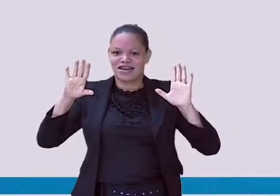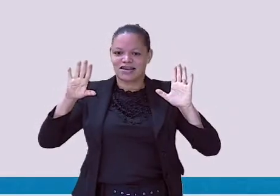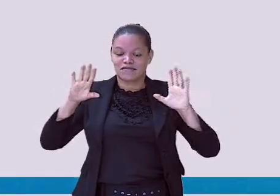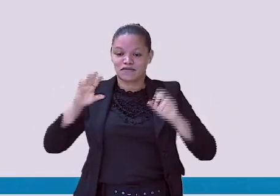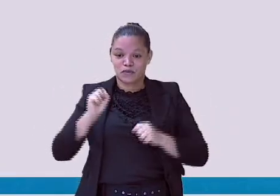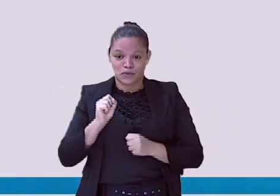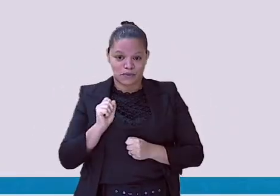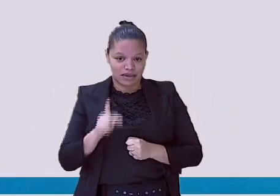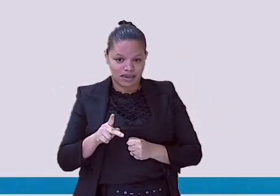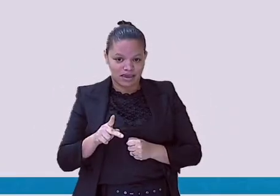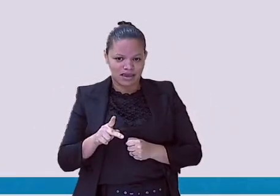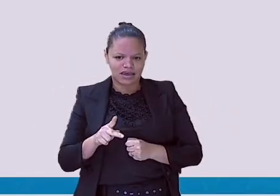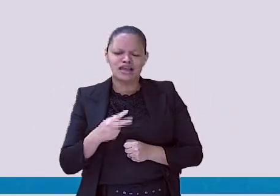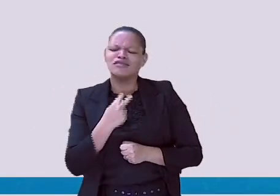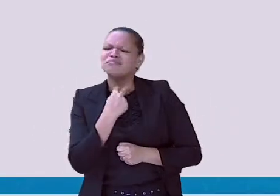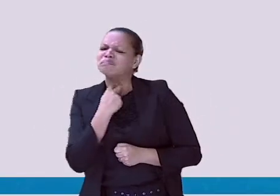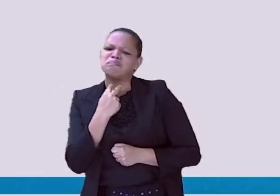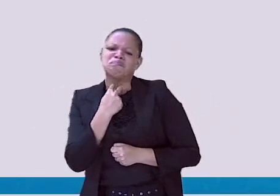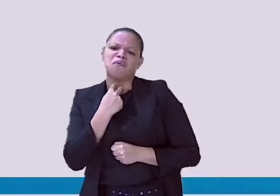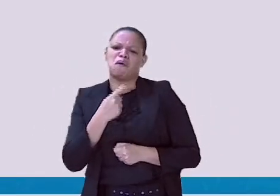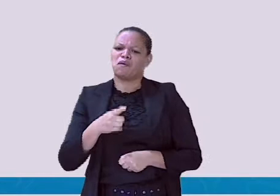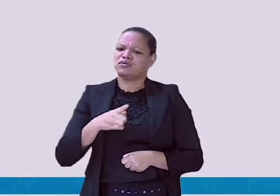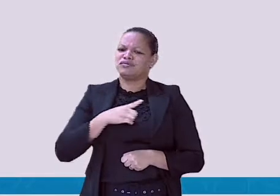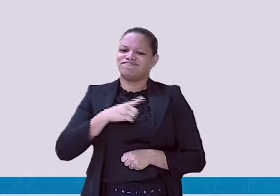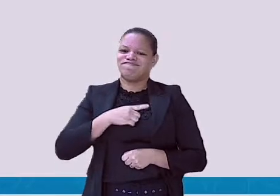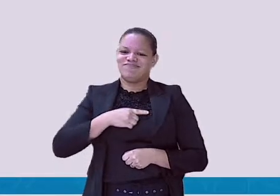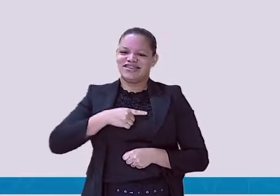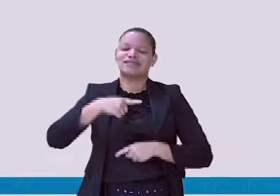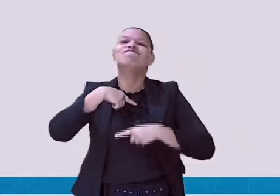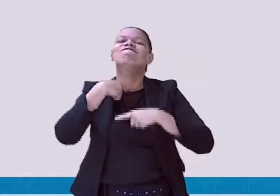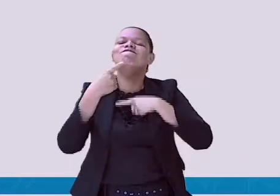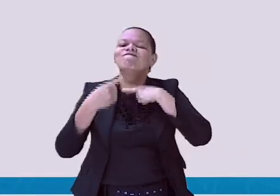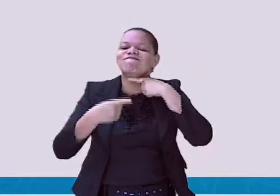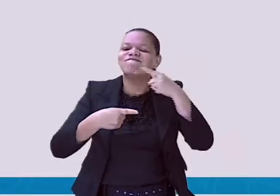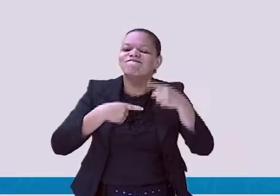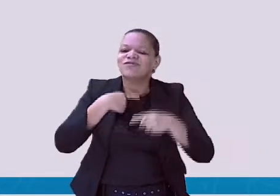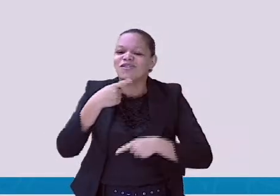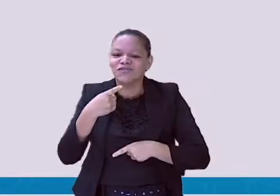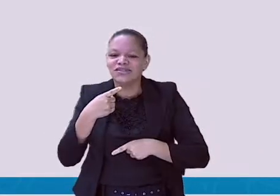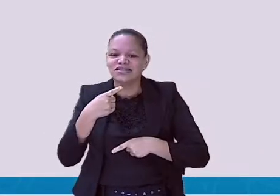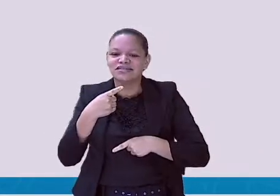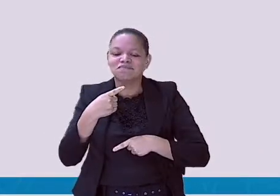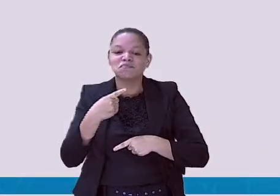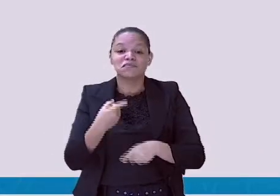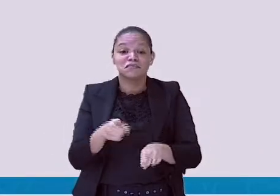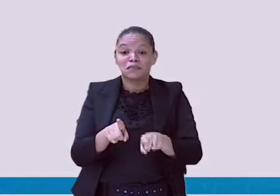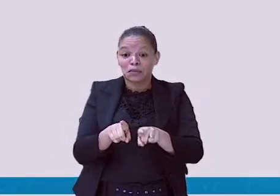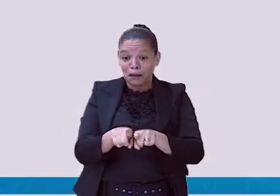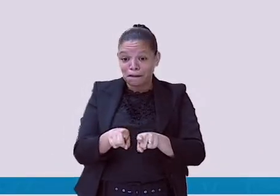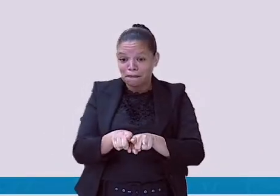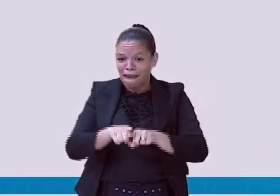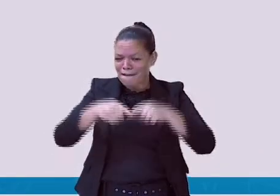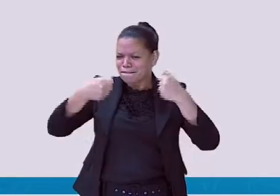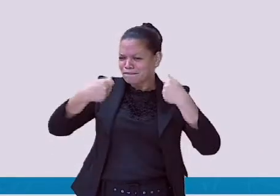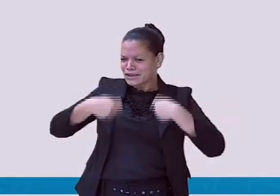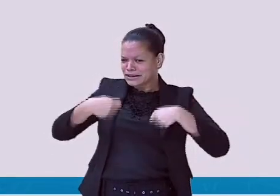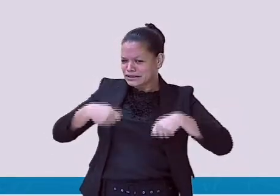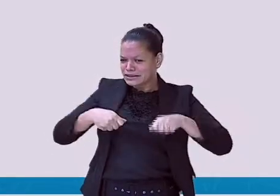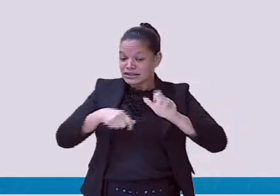o objetivo principal é transmitir a informação.